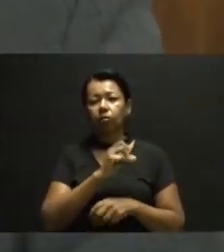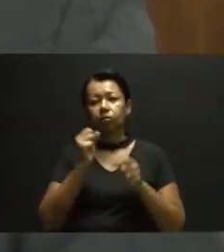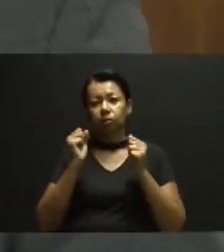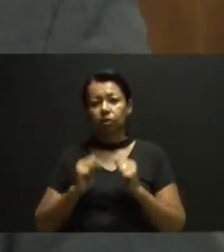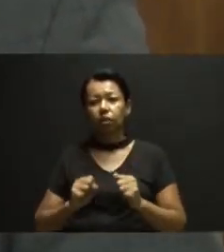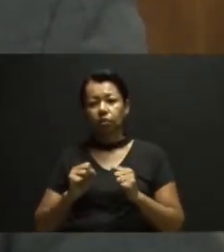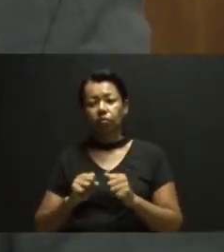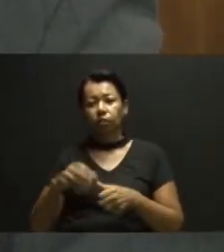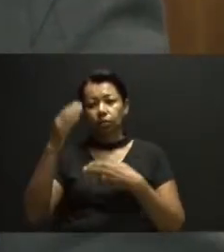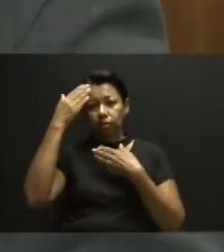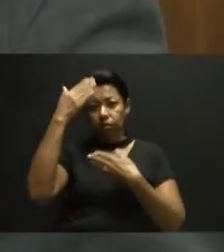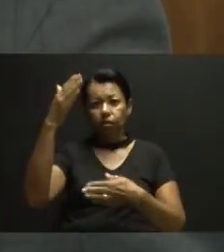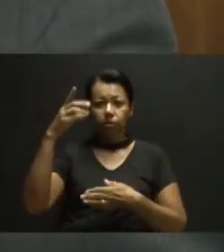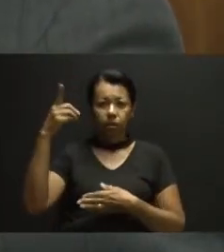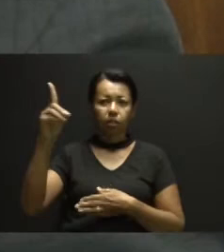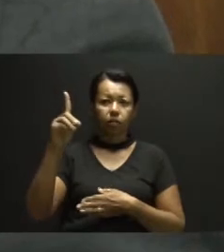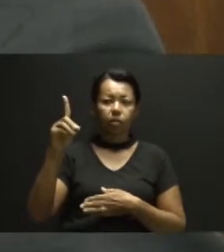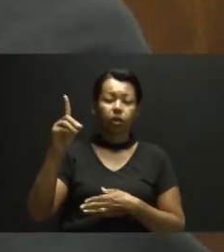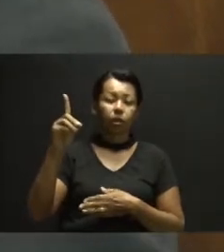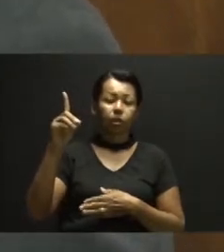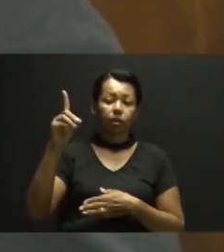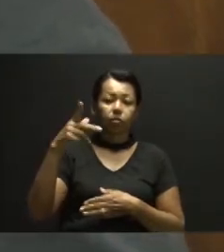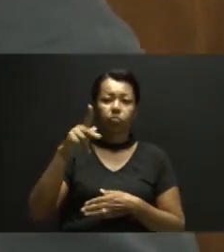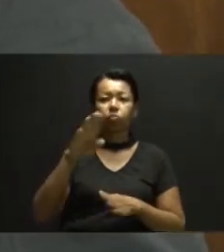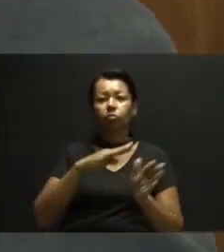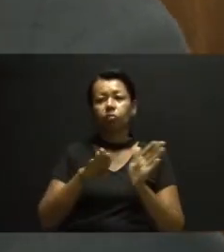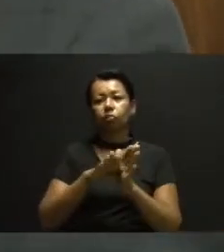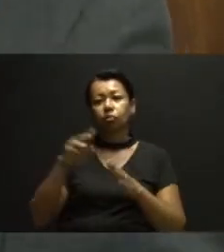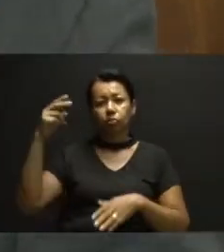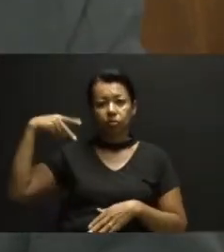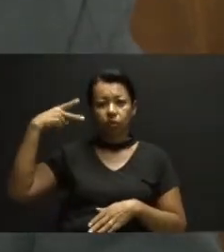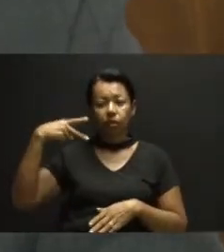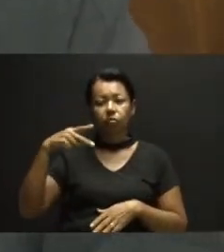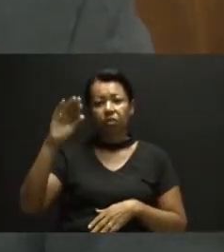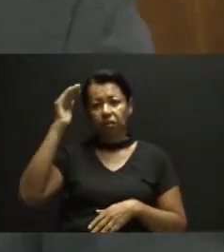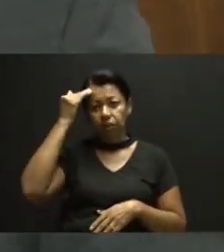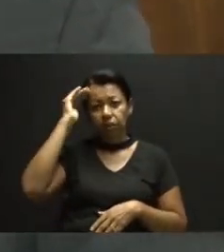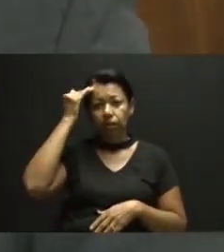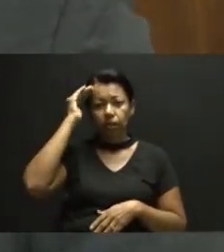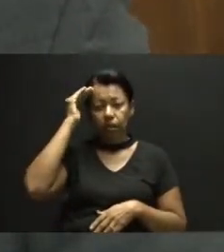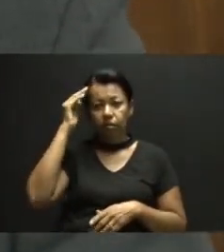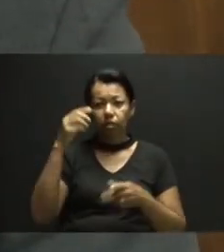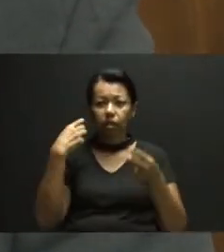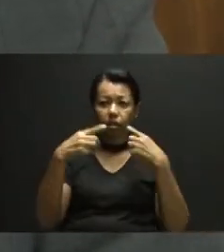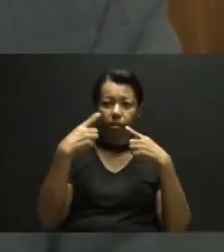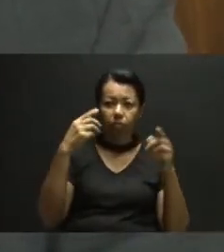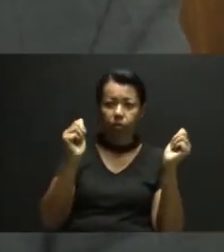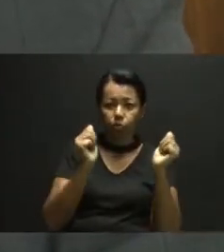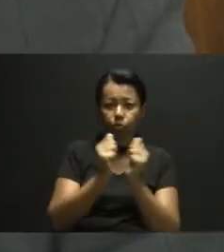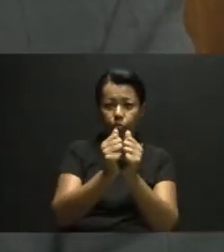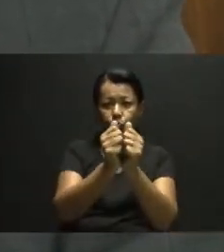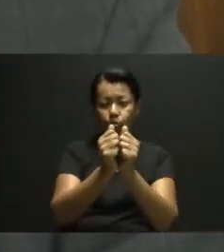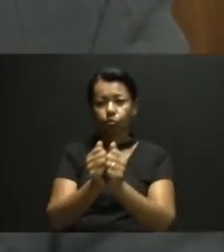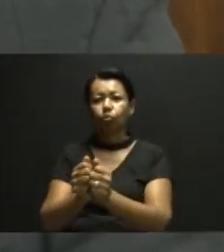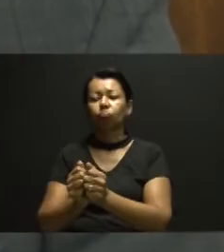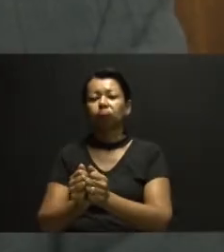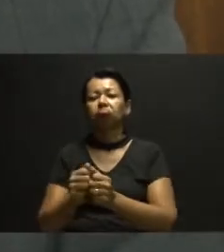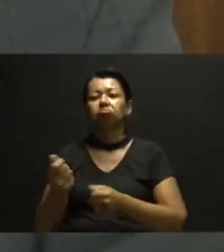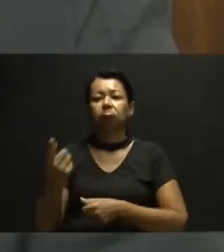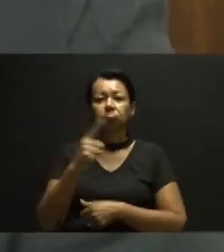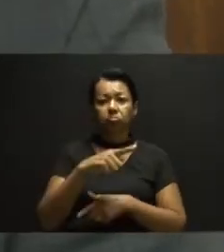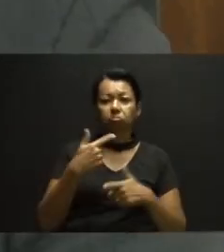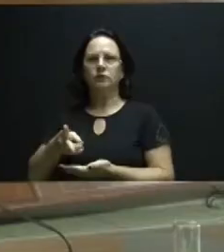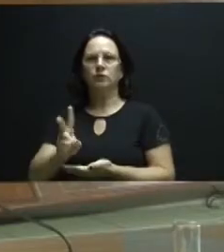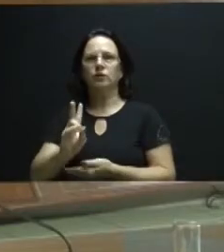através de todos os vereadores e em termos um bom senso que todos os vereadores está comprando em conjunto é essa situação dos